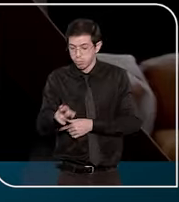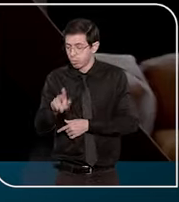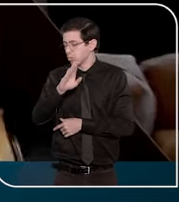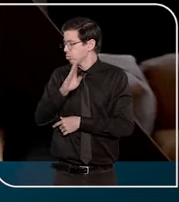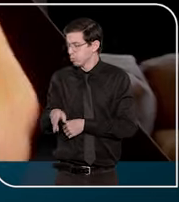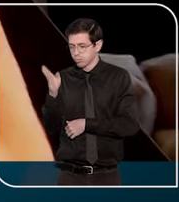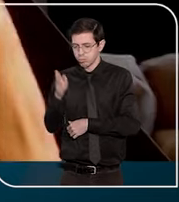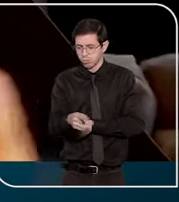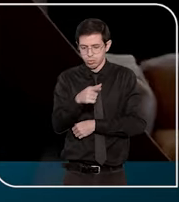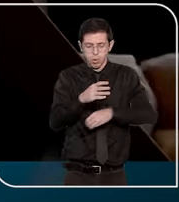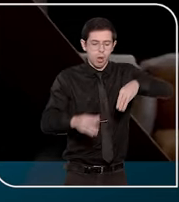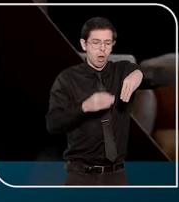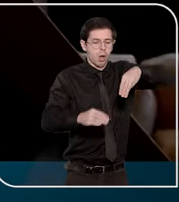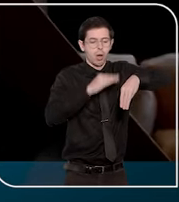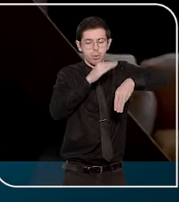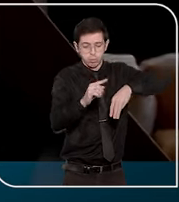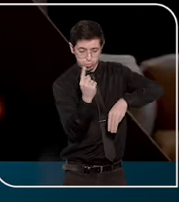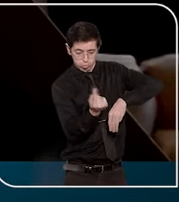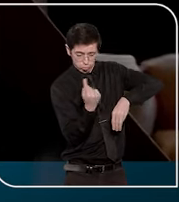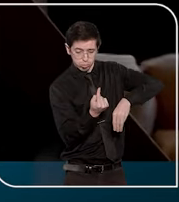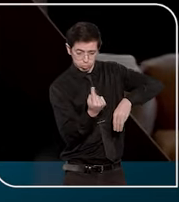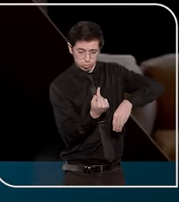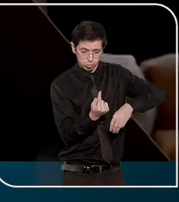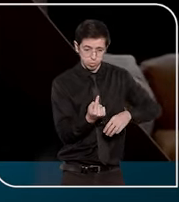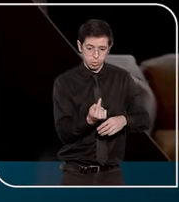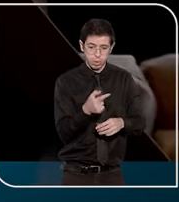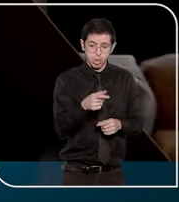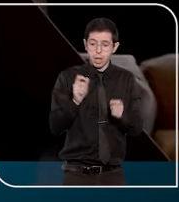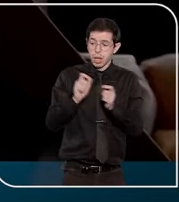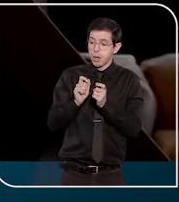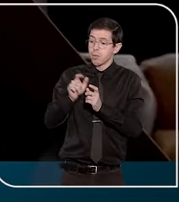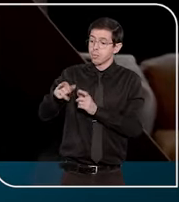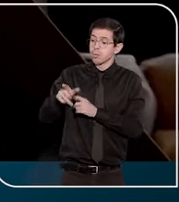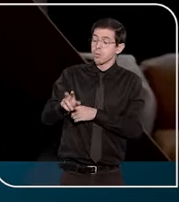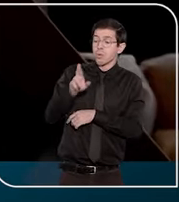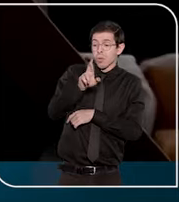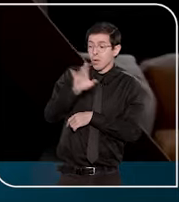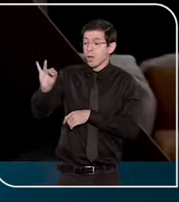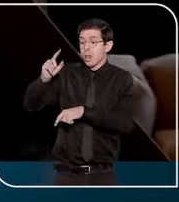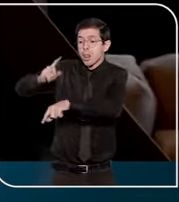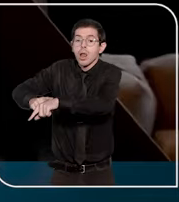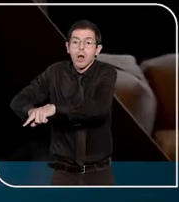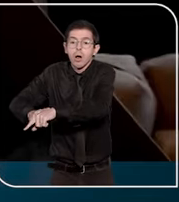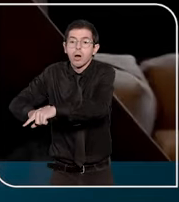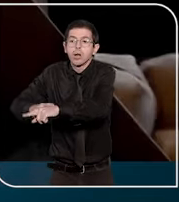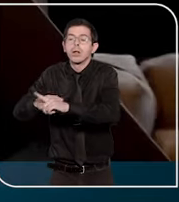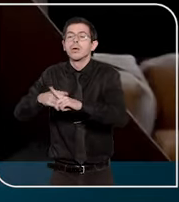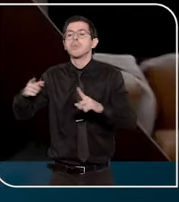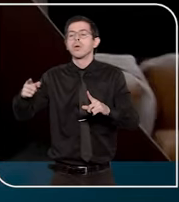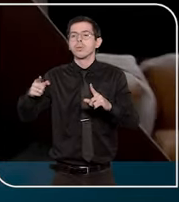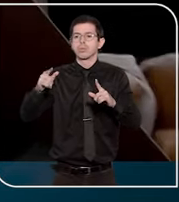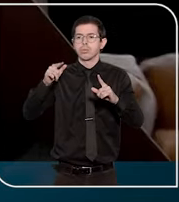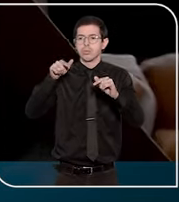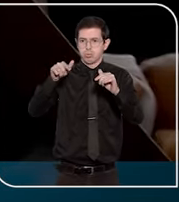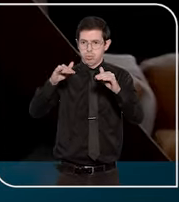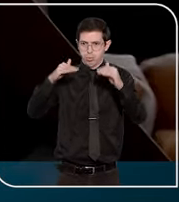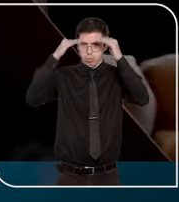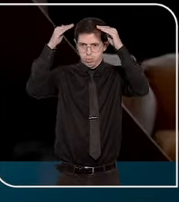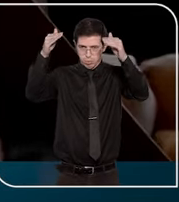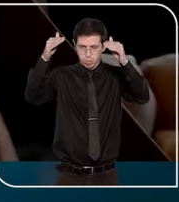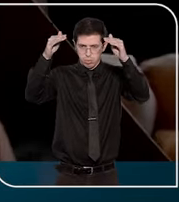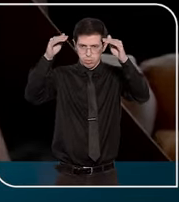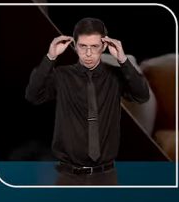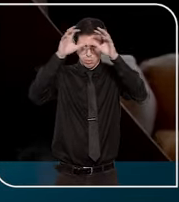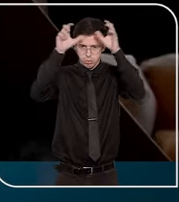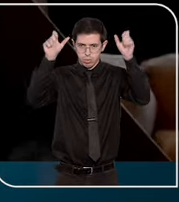um ministro que julgou monocraticamente e faz imediatamente o recurso extraordinário. Mas o Supremo fala assim, vejam,